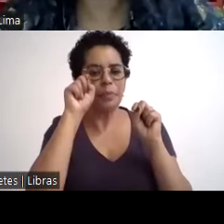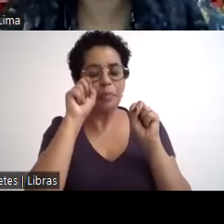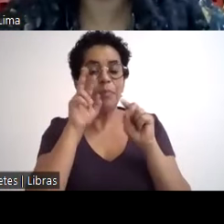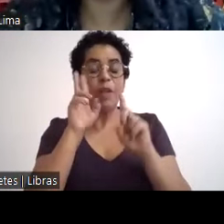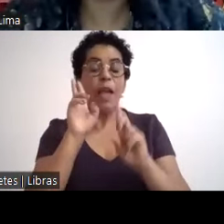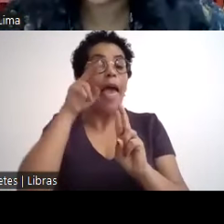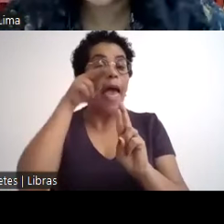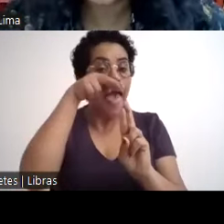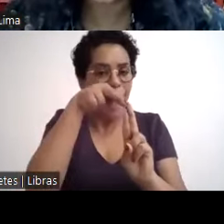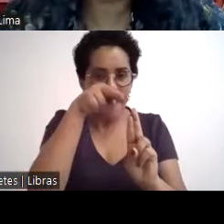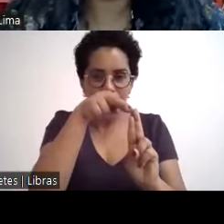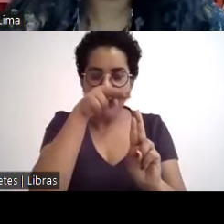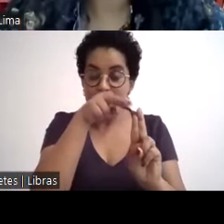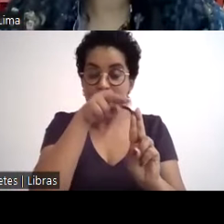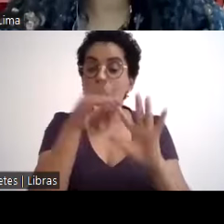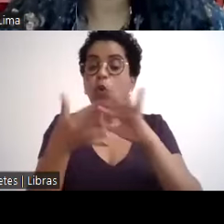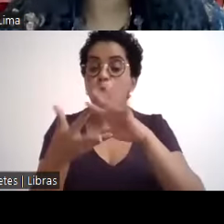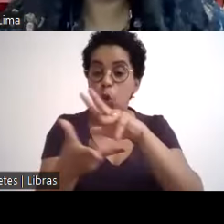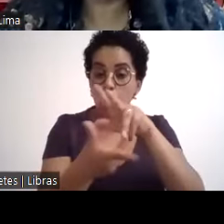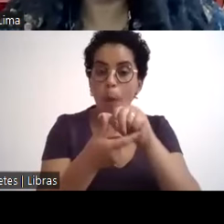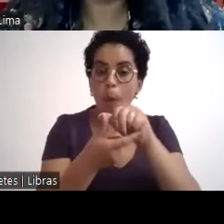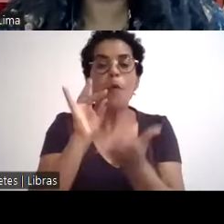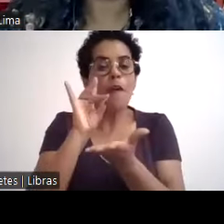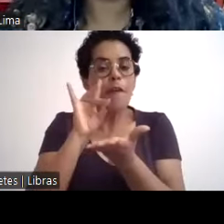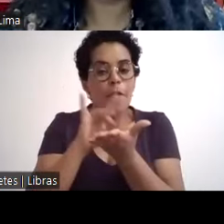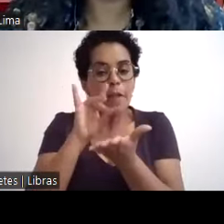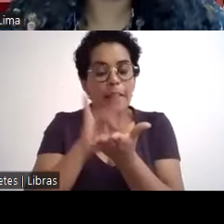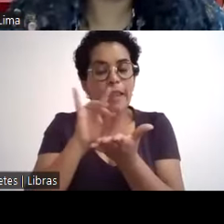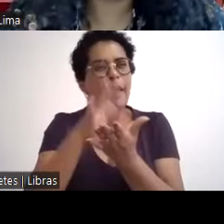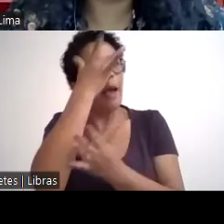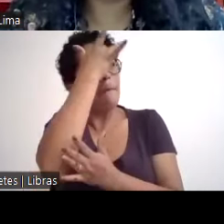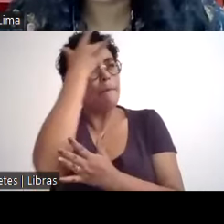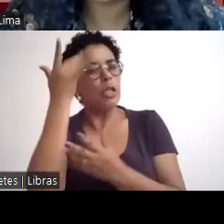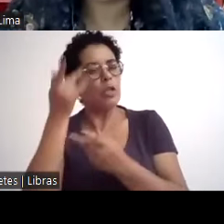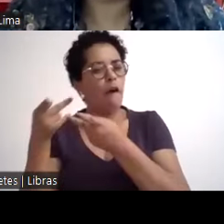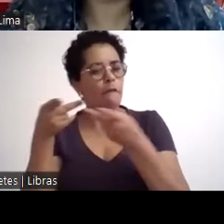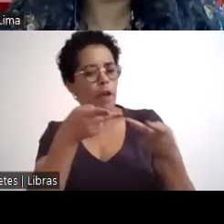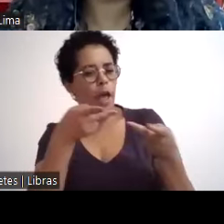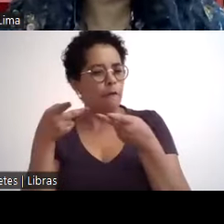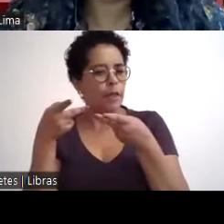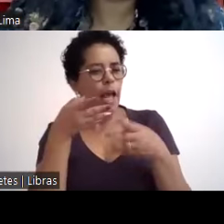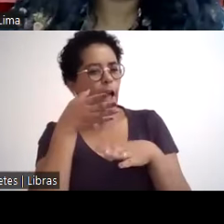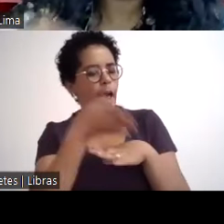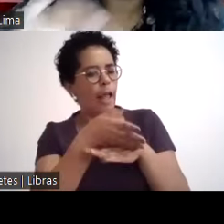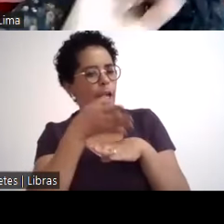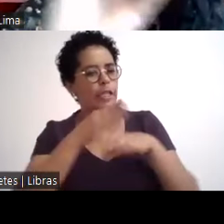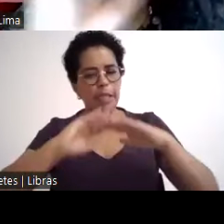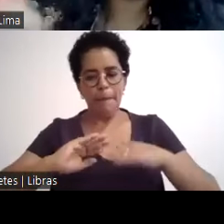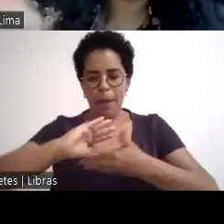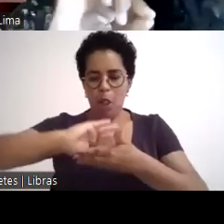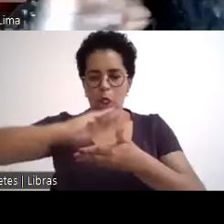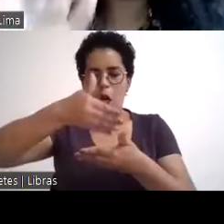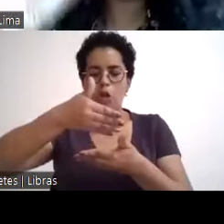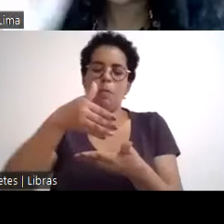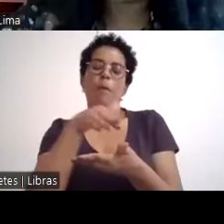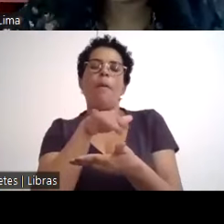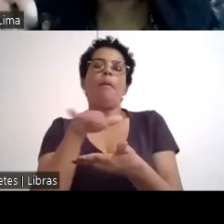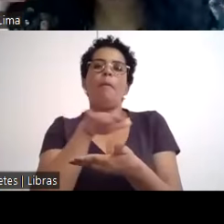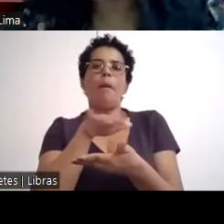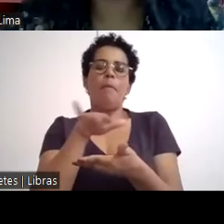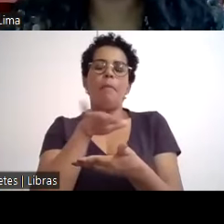referenciado no mundo real, e o visitante, em primeira pessoa, ele acessa pelo notebook, ele tem como